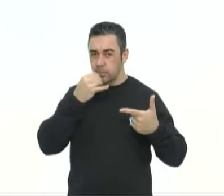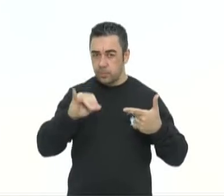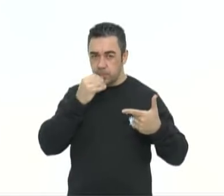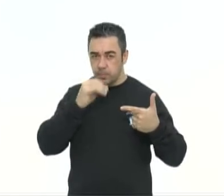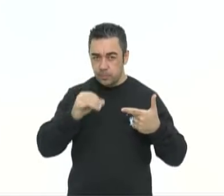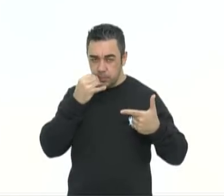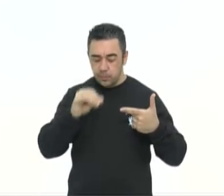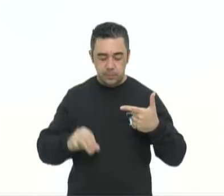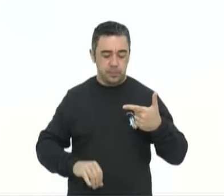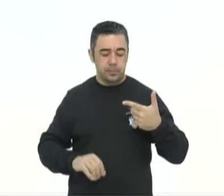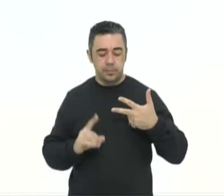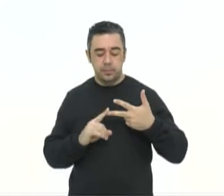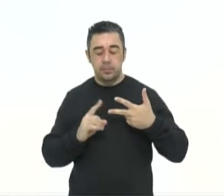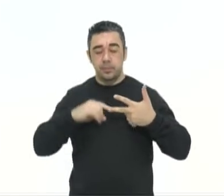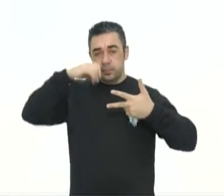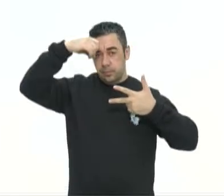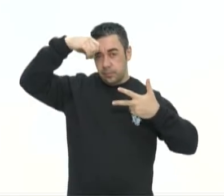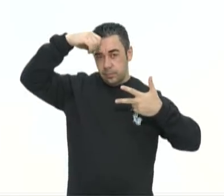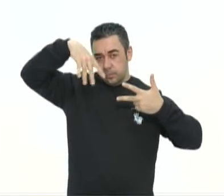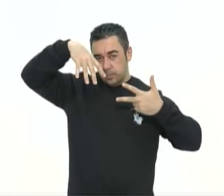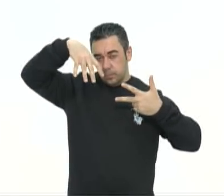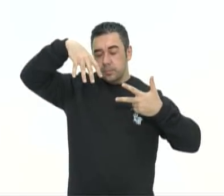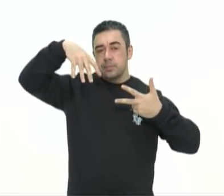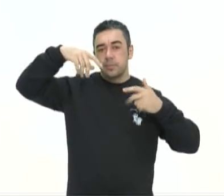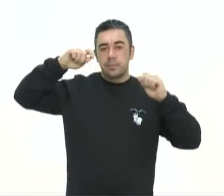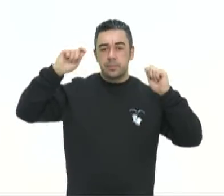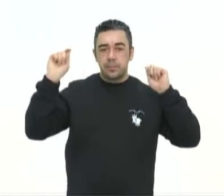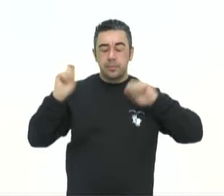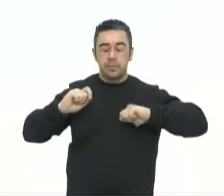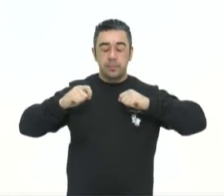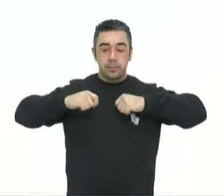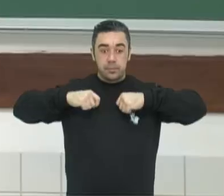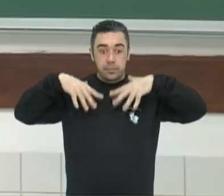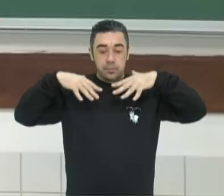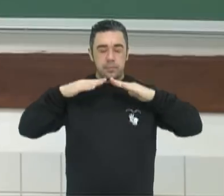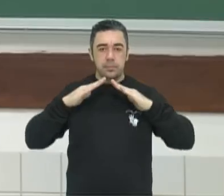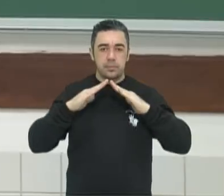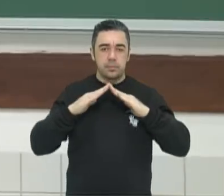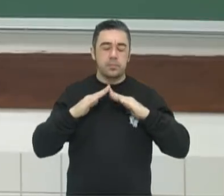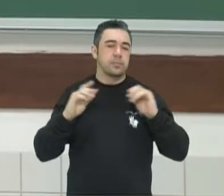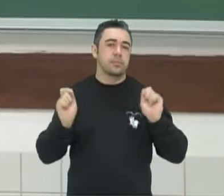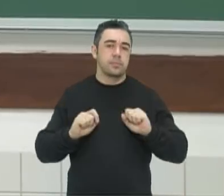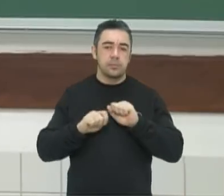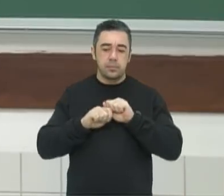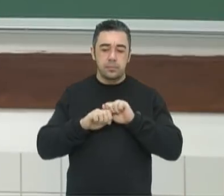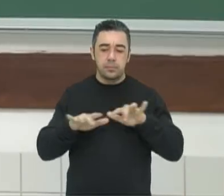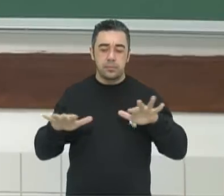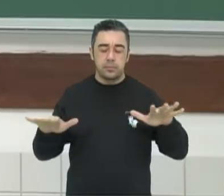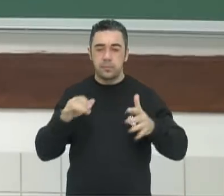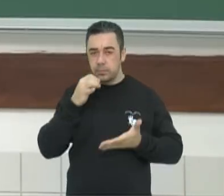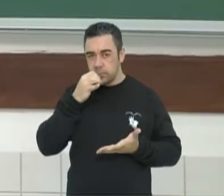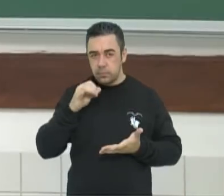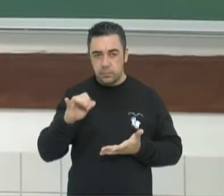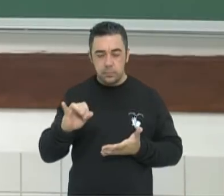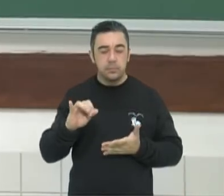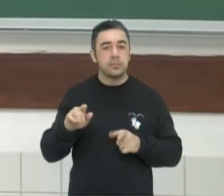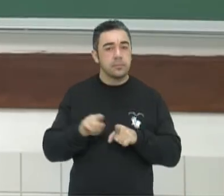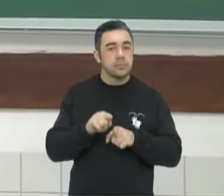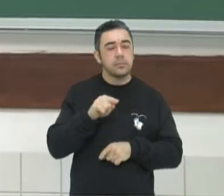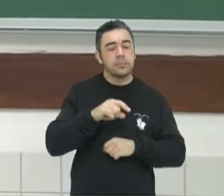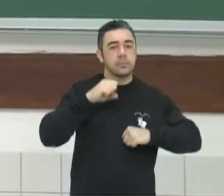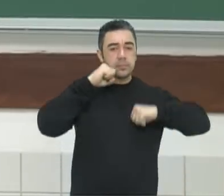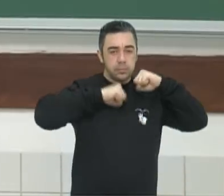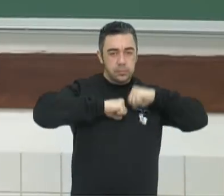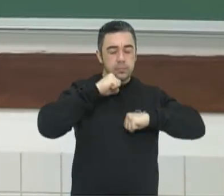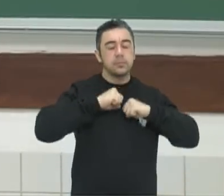o próprio nome diz, na acessibilidade, na distribuição de eletricidade para indústrias e principalmente